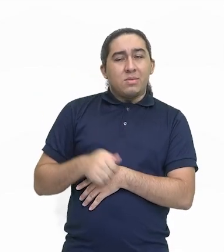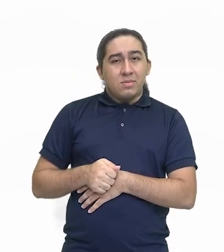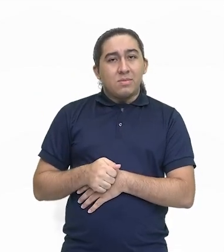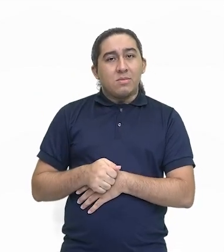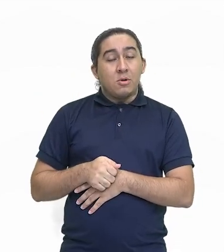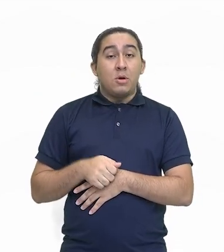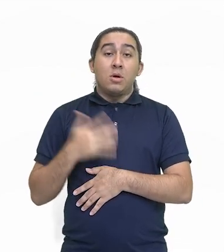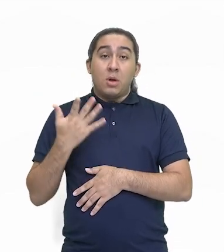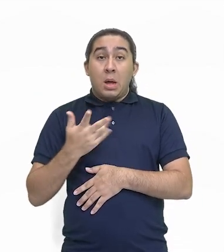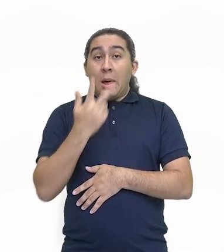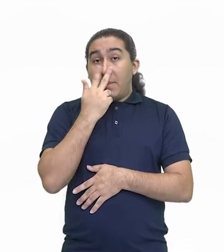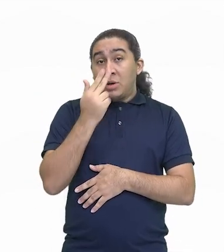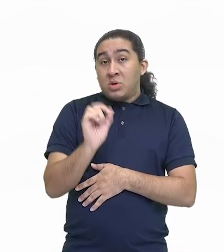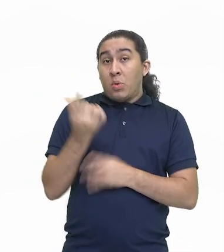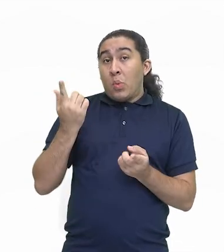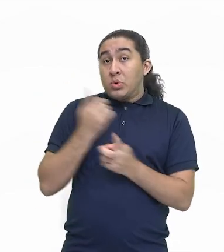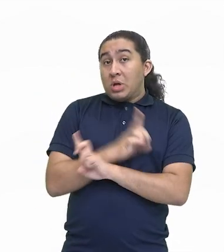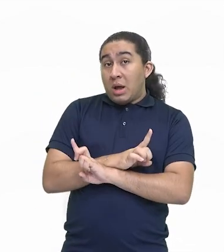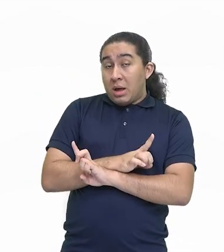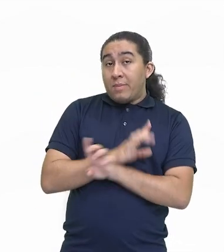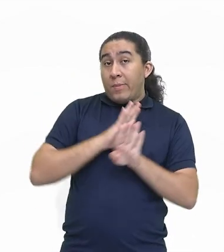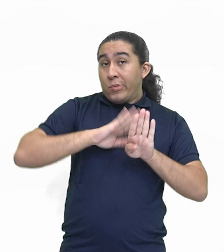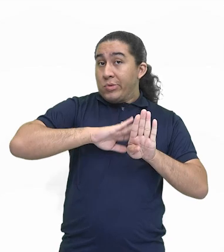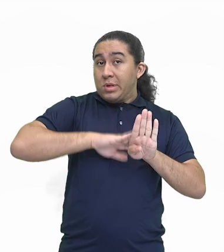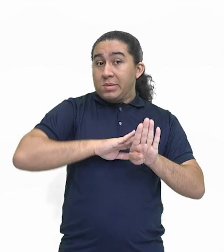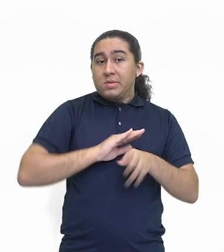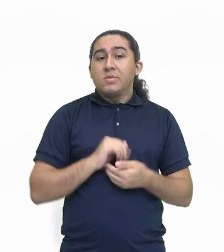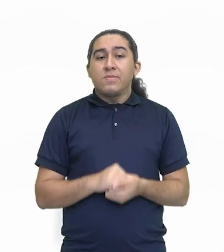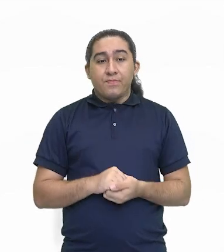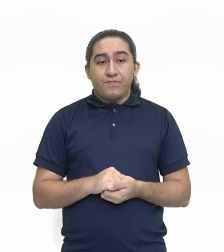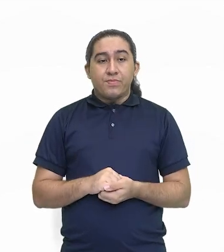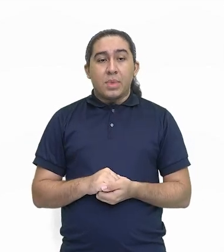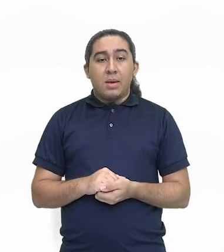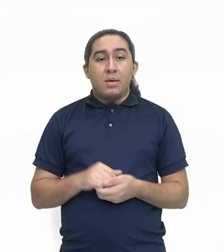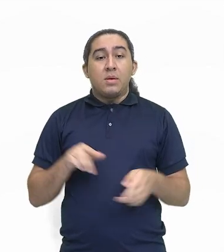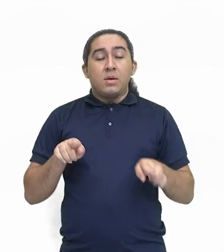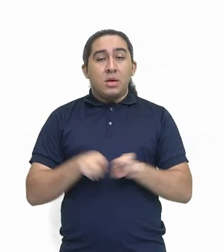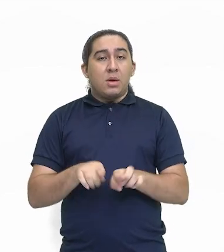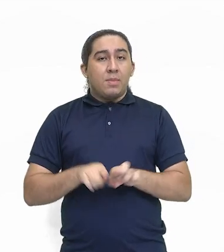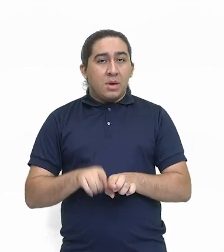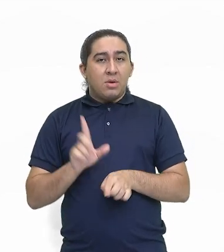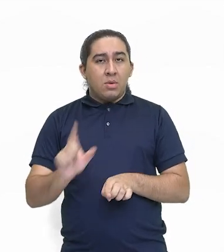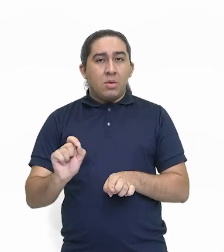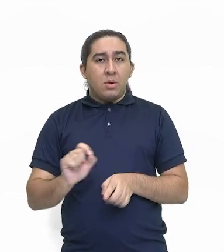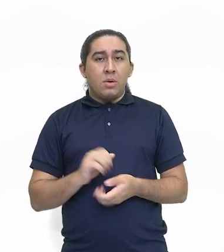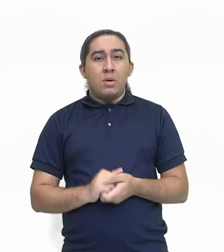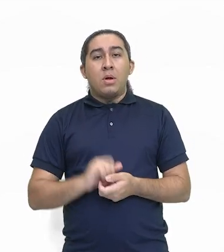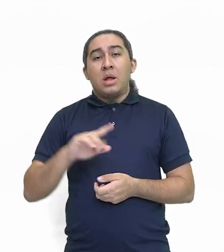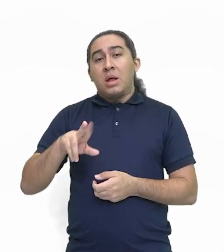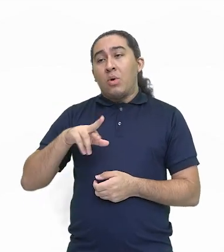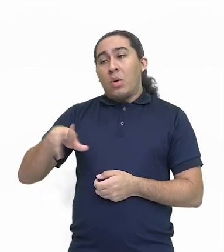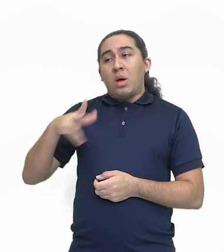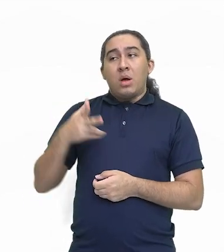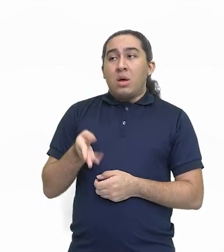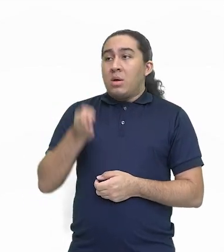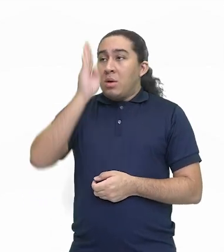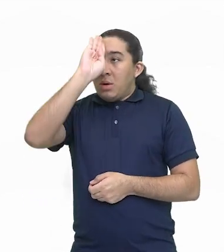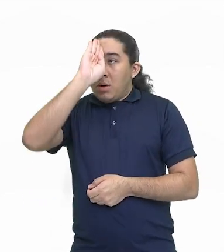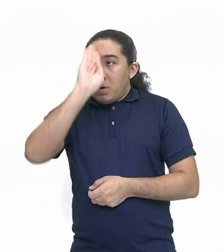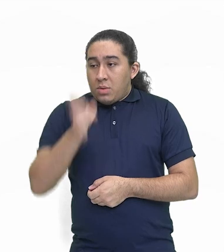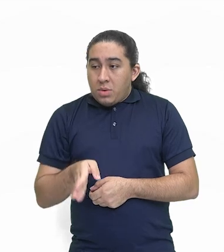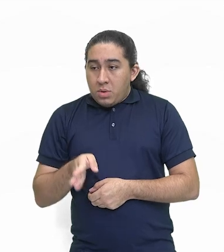quer dizer o contrário. E indireta, porque